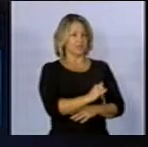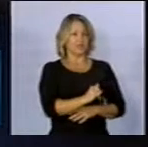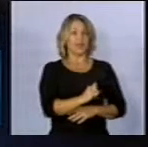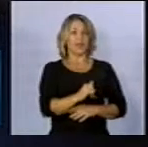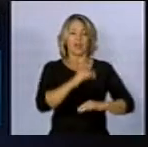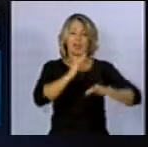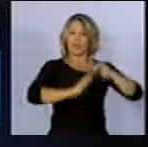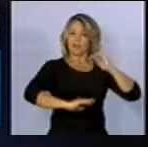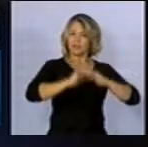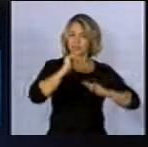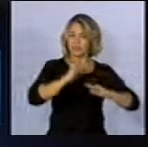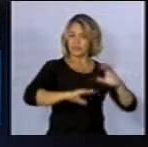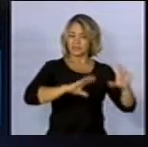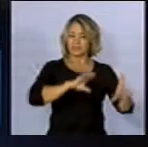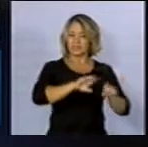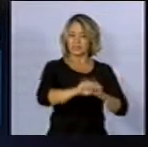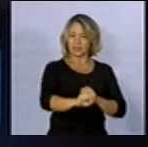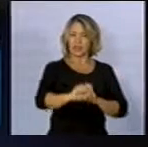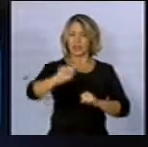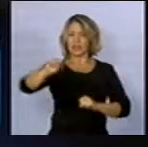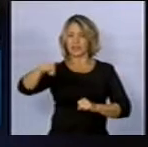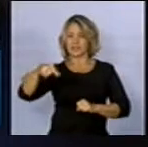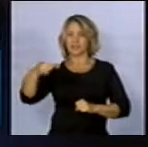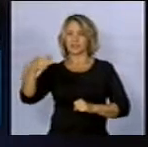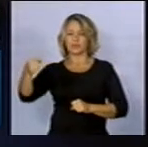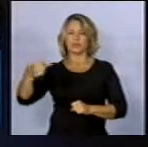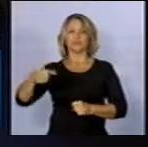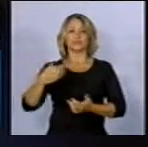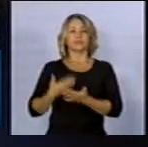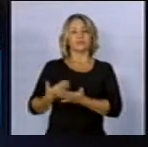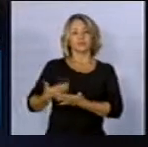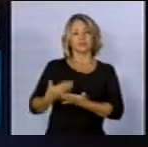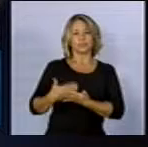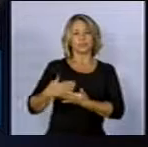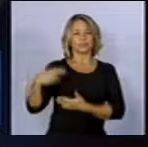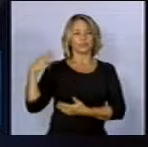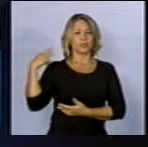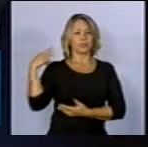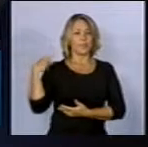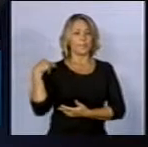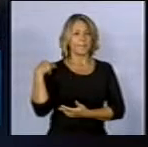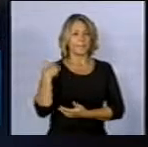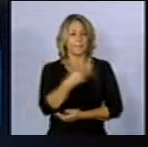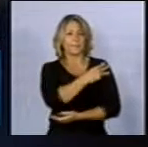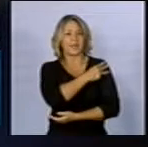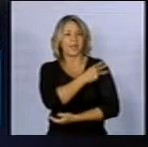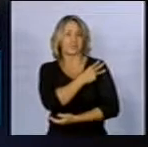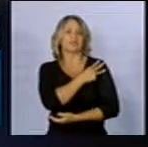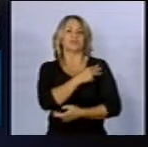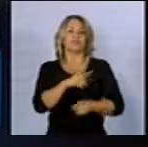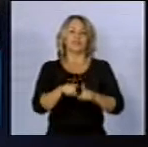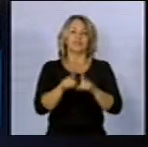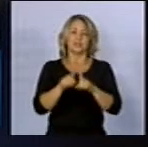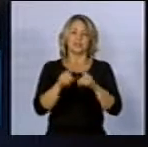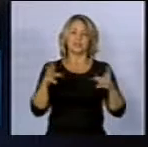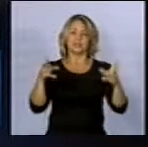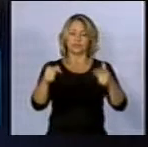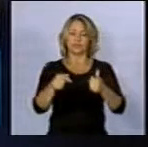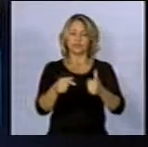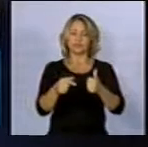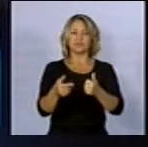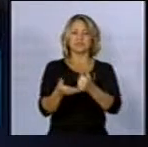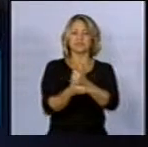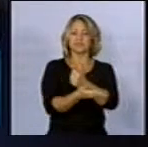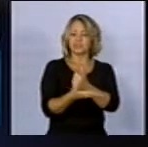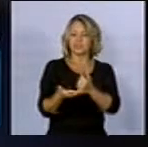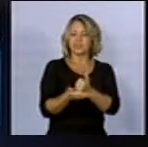pós ensino médio ou no ensino tecnológico previsto hoje dentro da lei da diretrizes e bases de educação